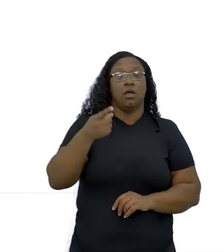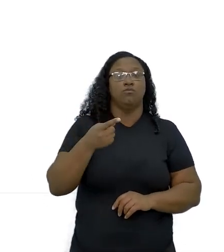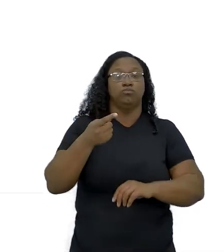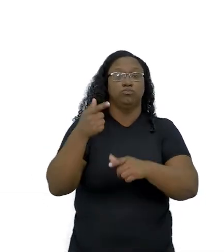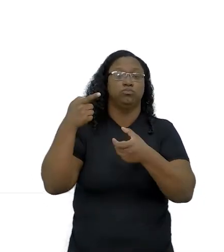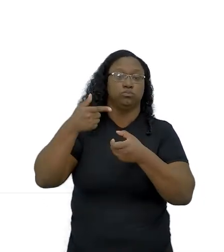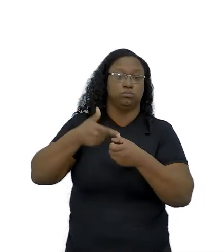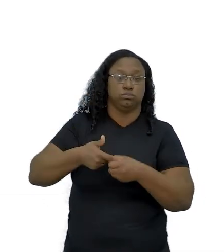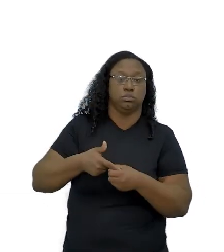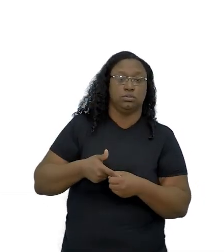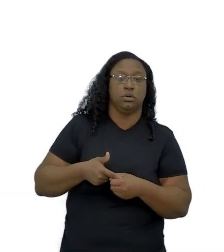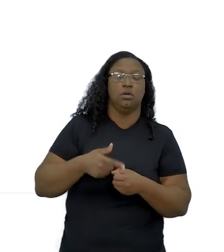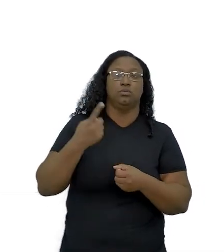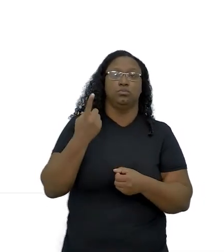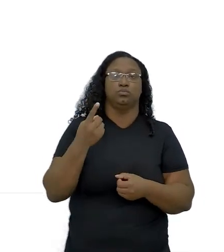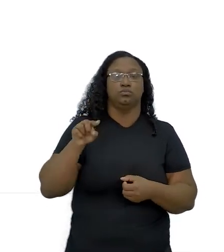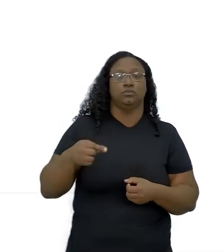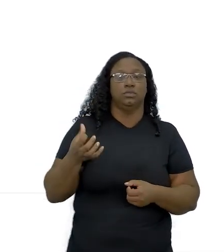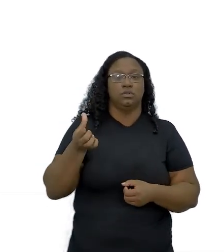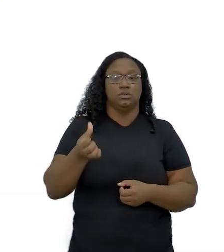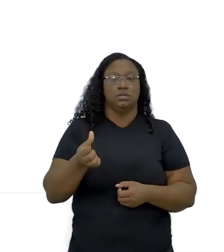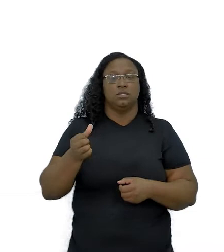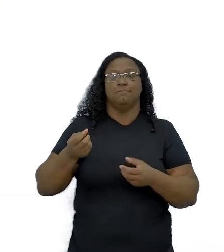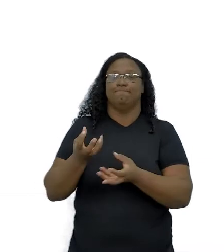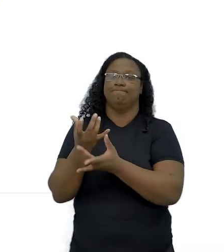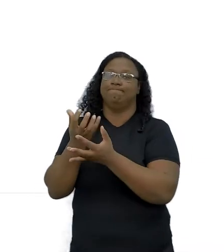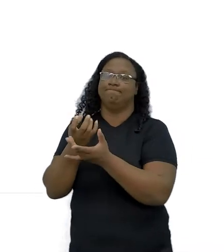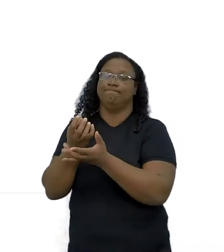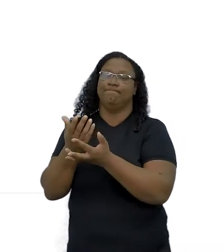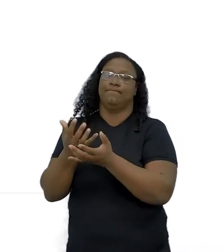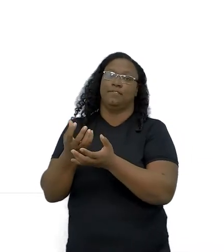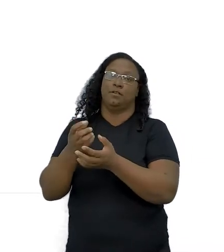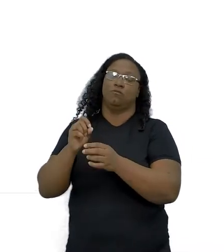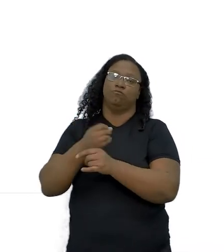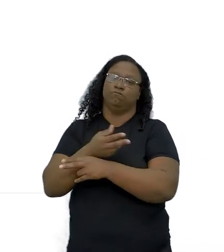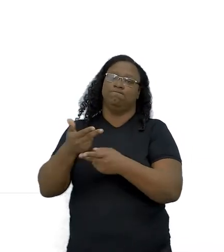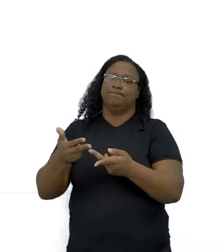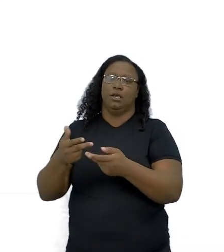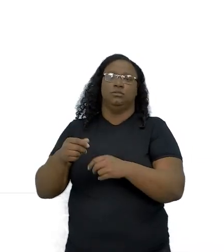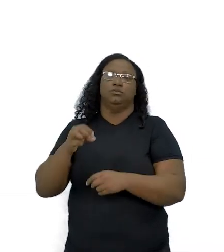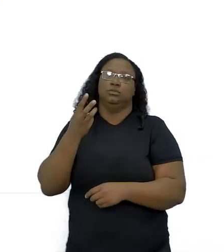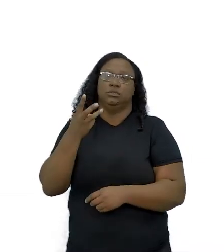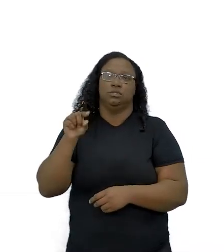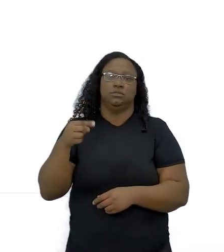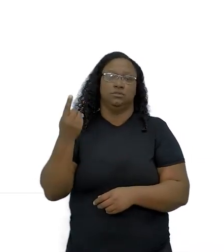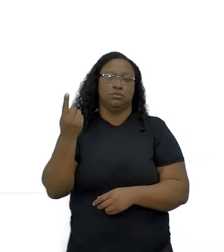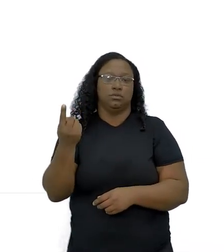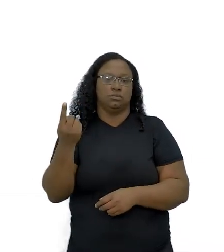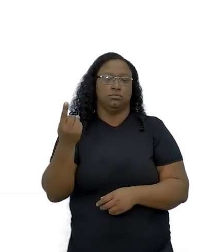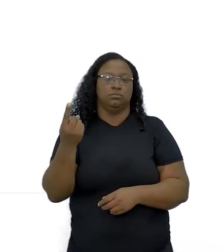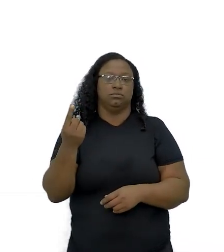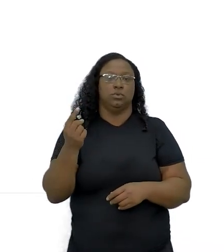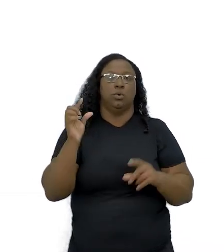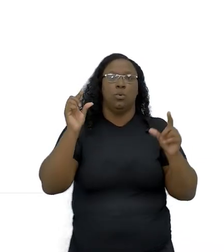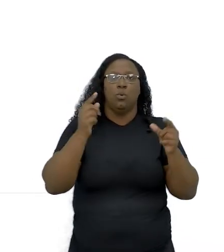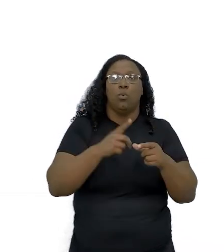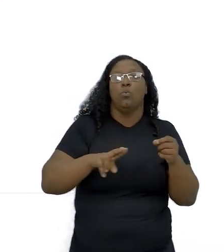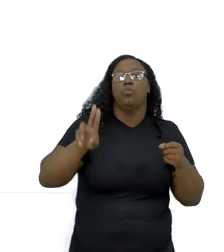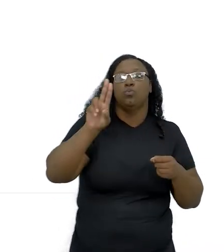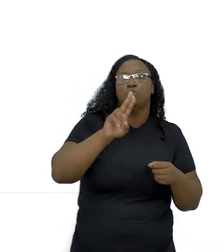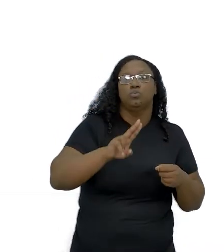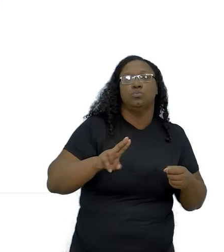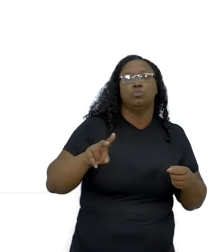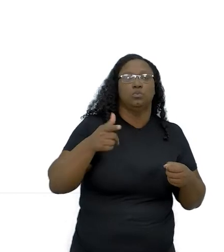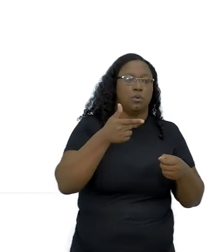carvão e derivados também, 3,1. Então, repare que a gente usa pouco recurso, né, comparado ao